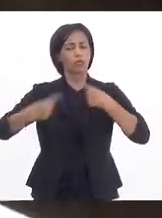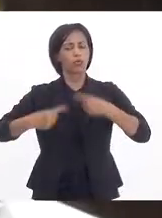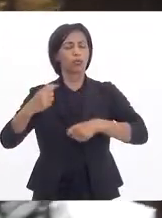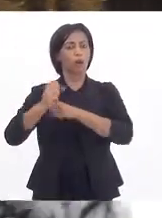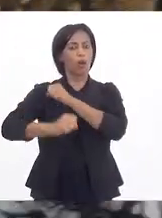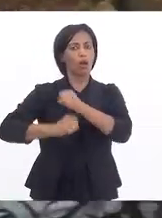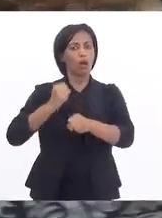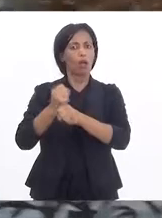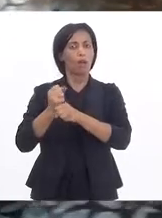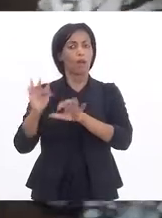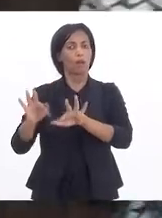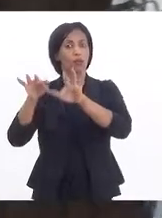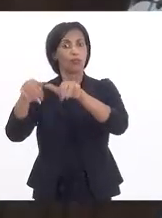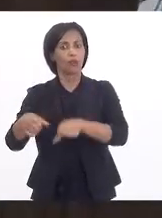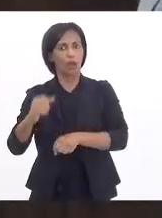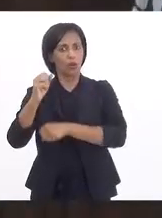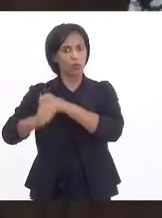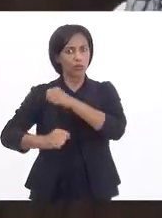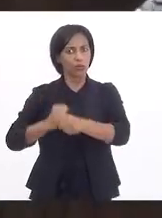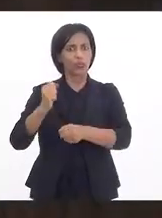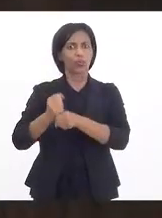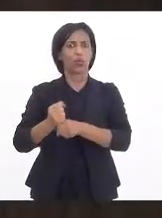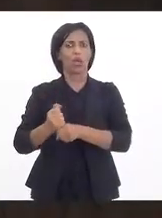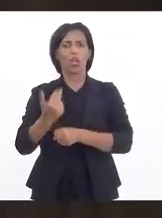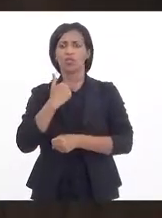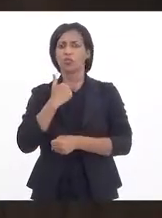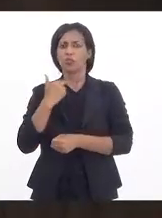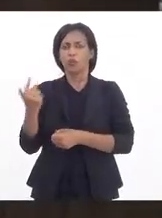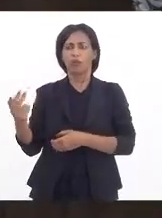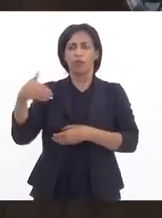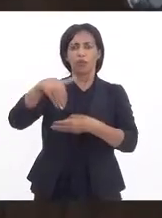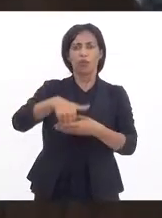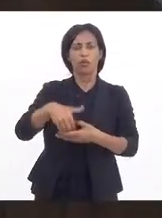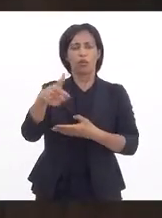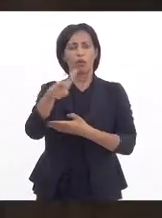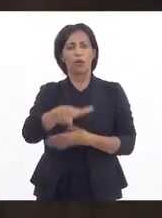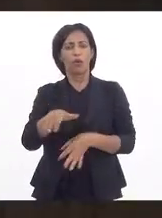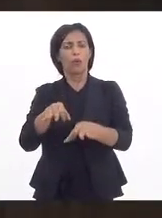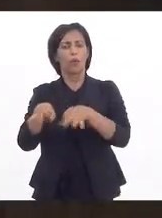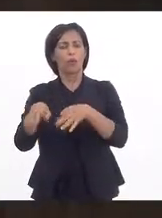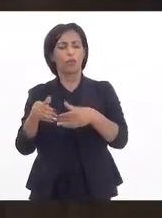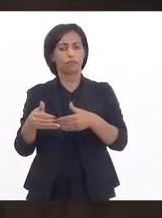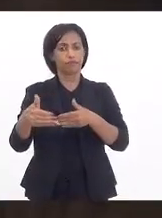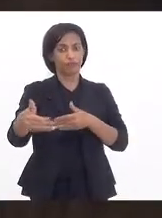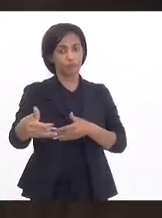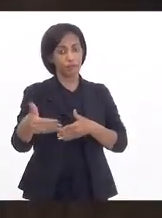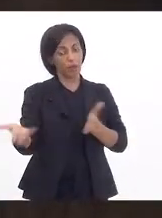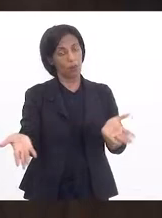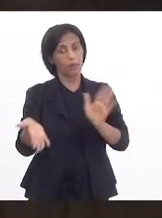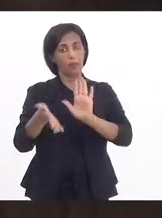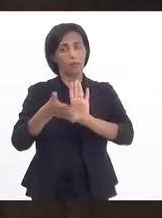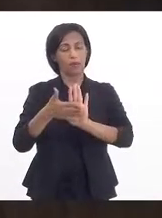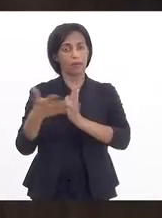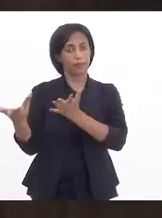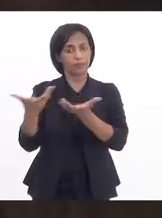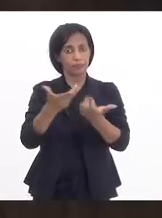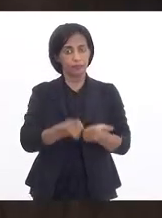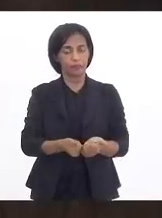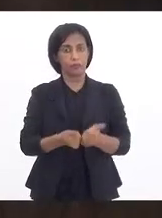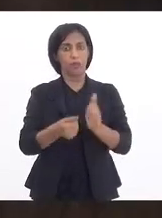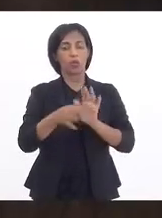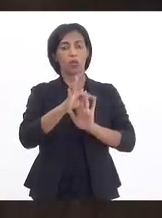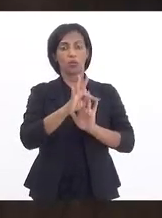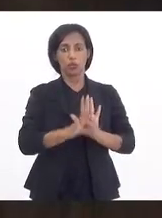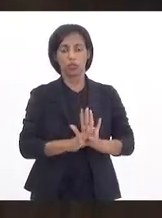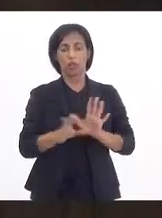início do ano que vem para aqui no final do ano que vem a gente não esteja botando novamente mais um projeto de prorrogação Então se meu parecer é favorável nos